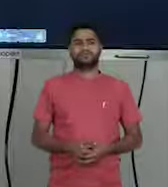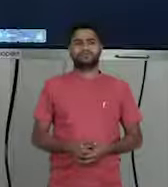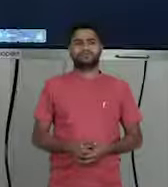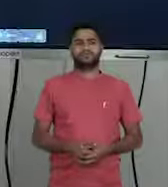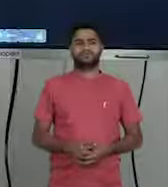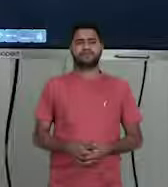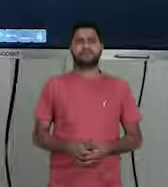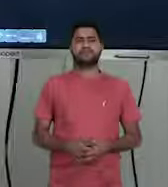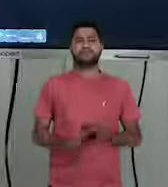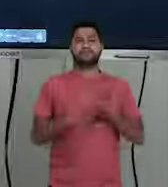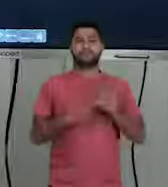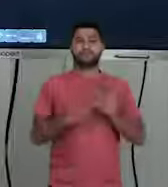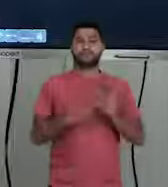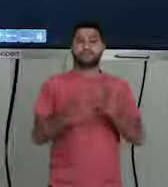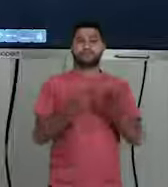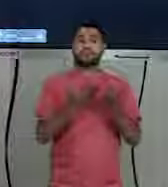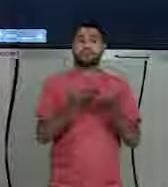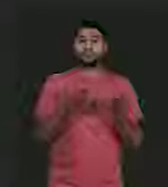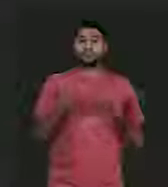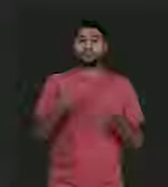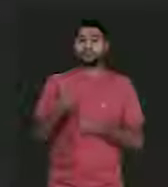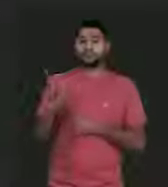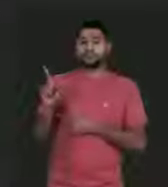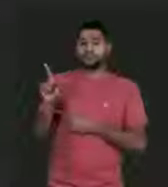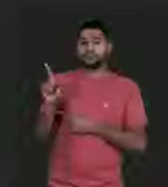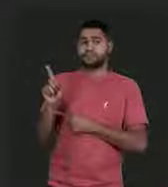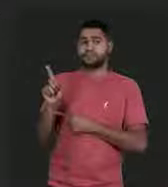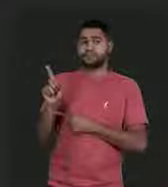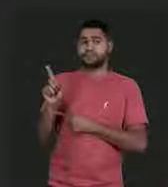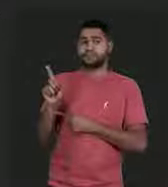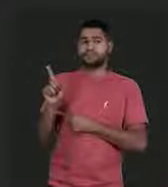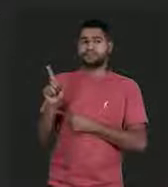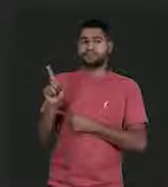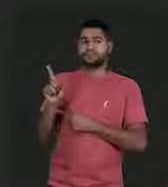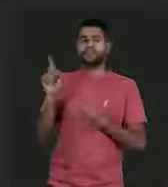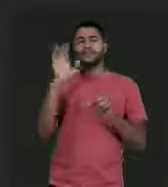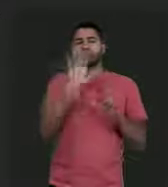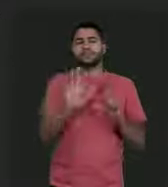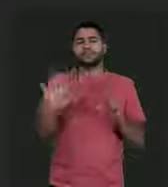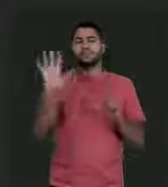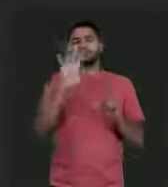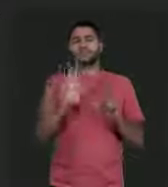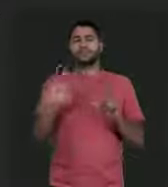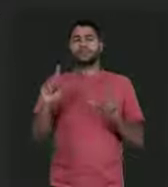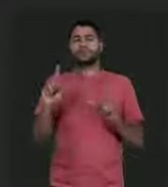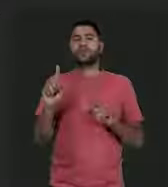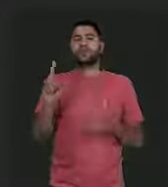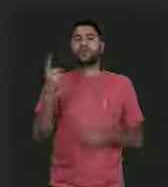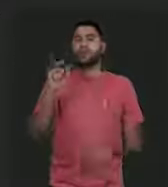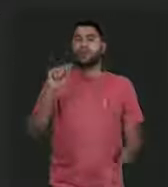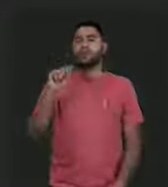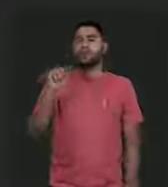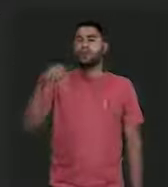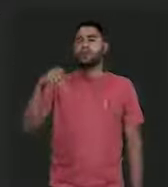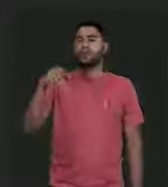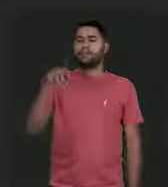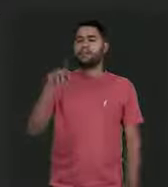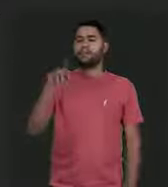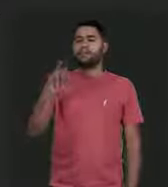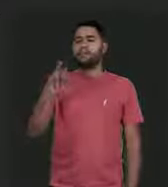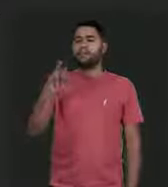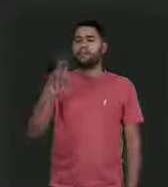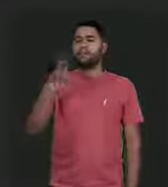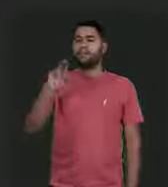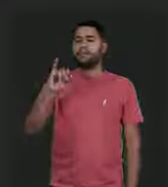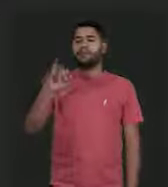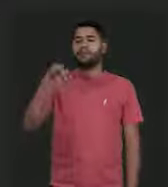Só mostrando para vocês que essa aqui é a ilustração de um amperímetro, que é o equipamento que faz a